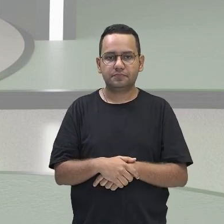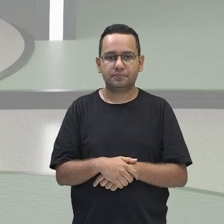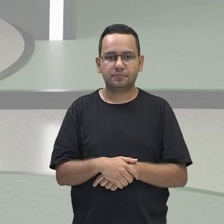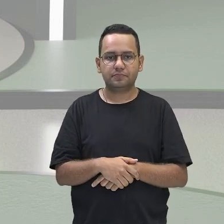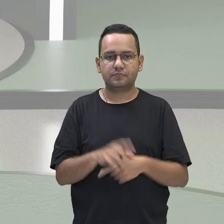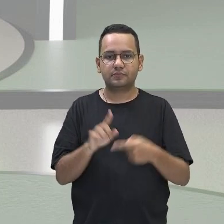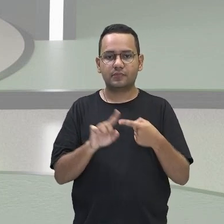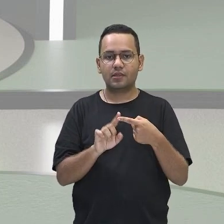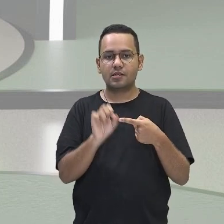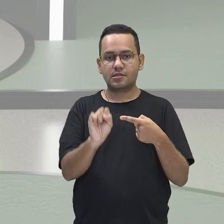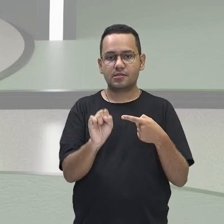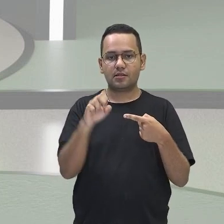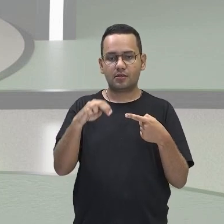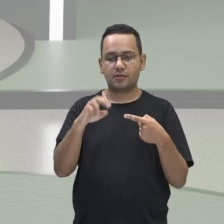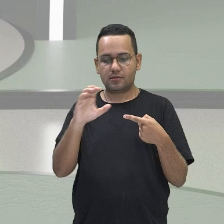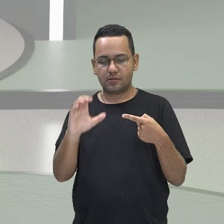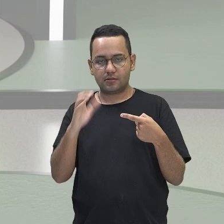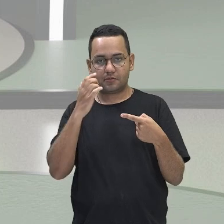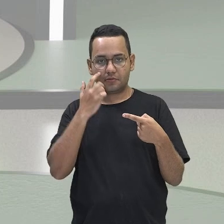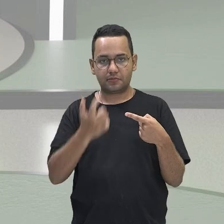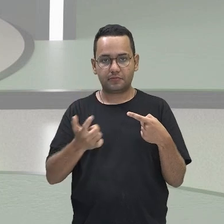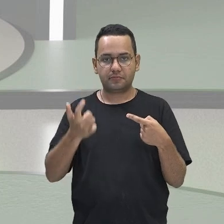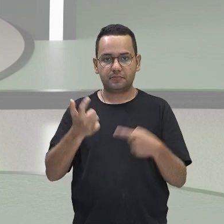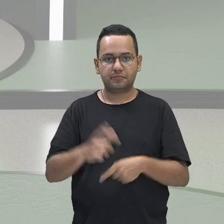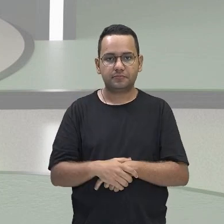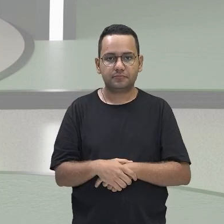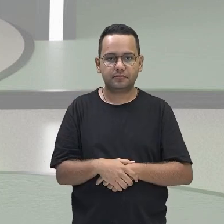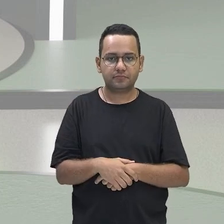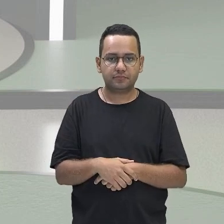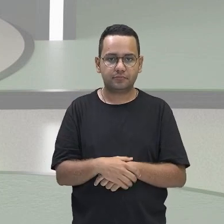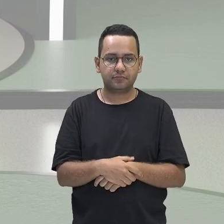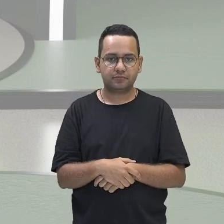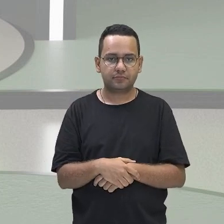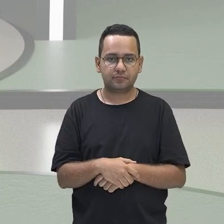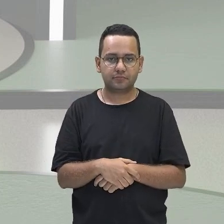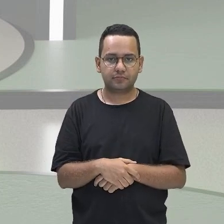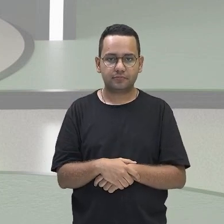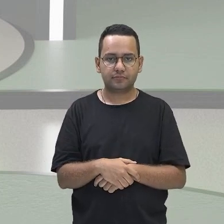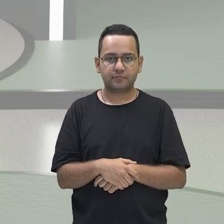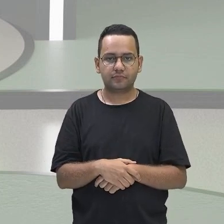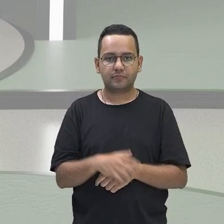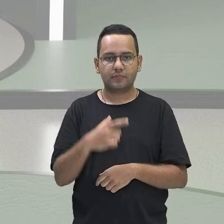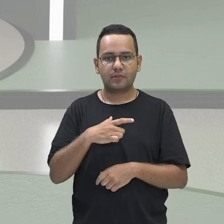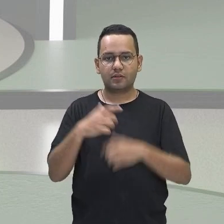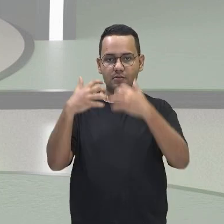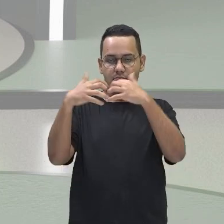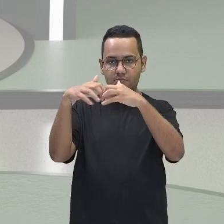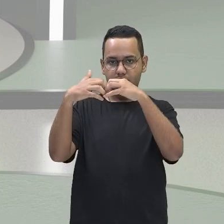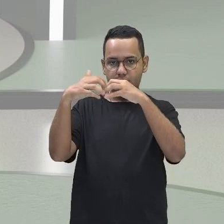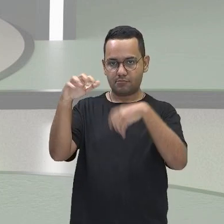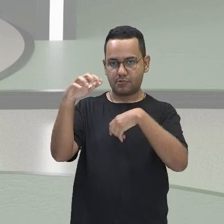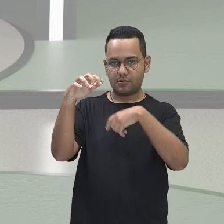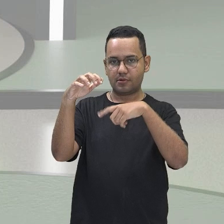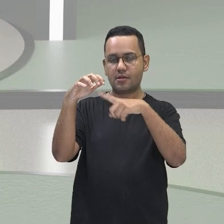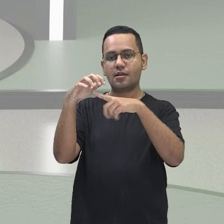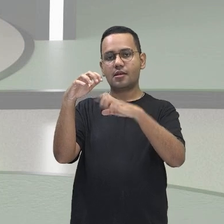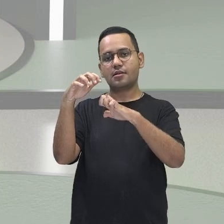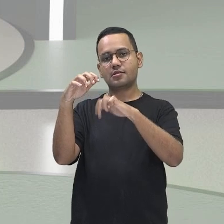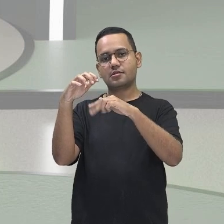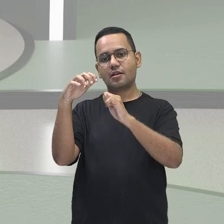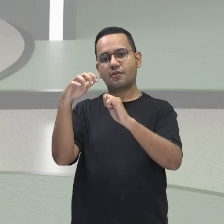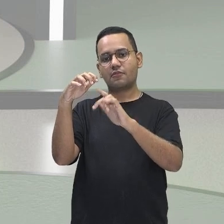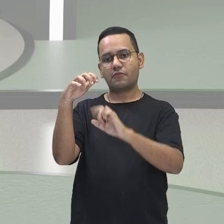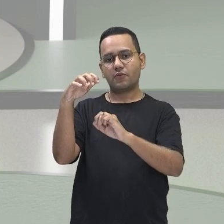nervoso central, aí você vai dividir como encéfalo e medula espinal